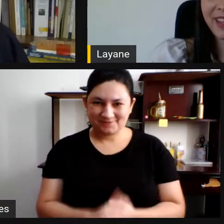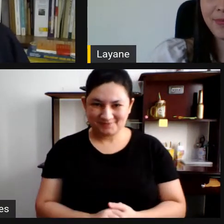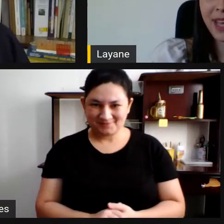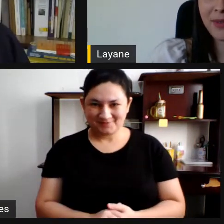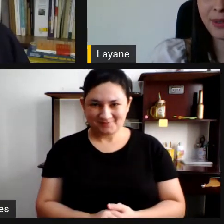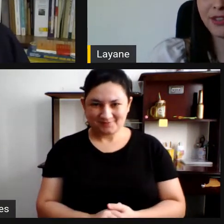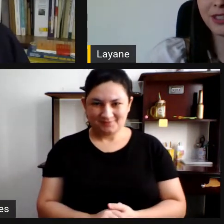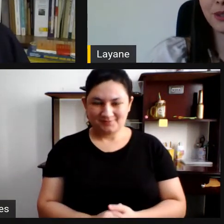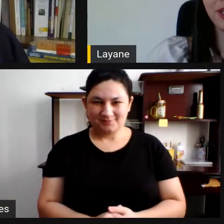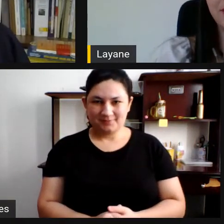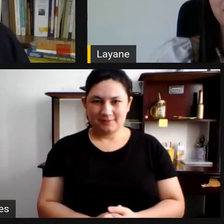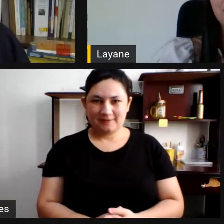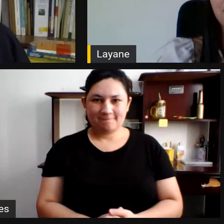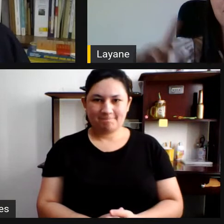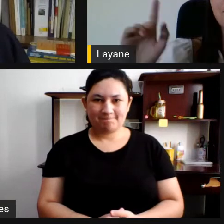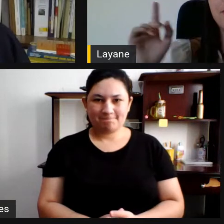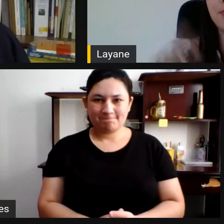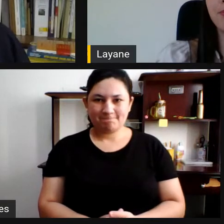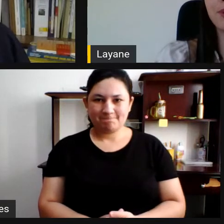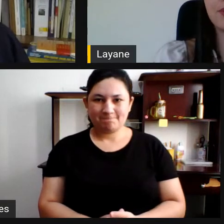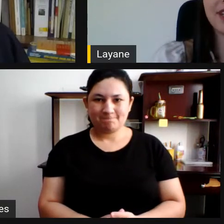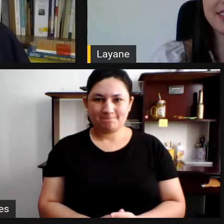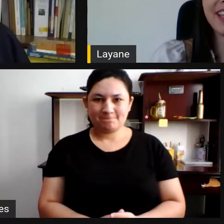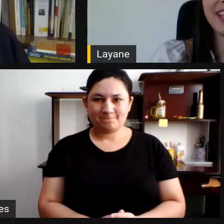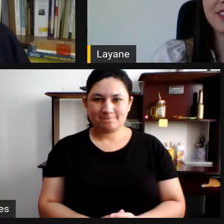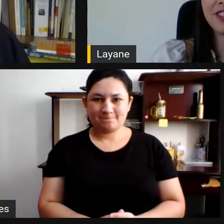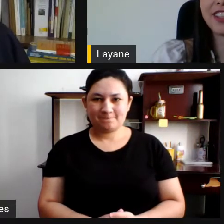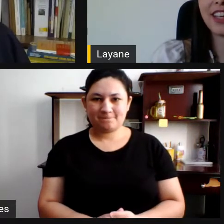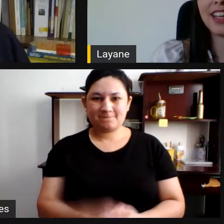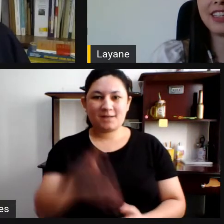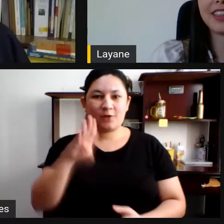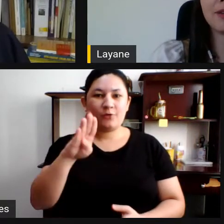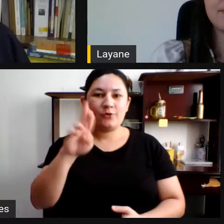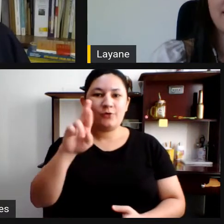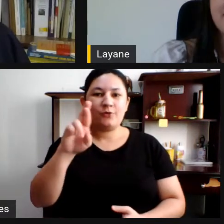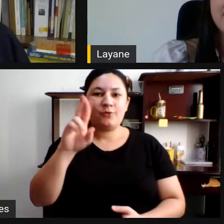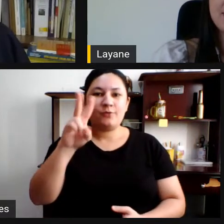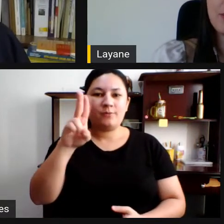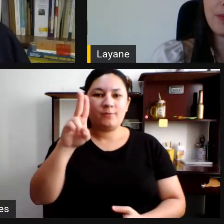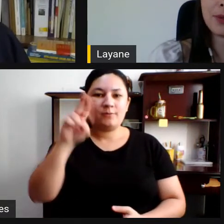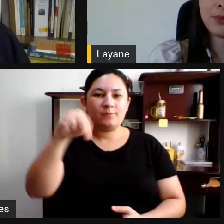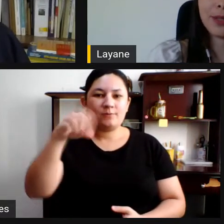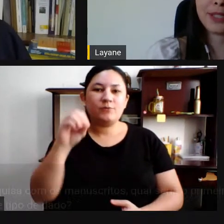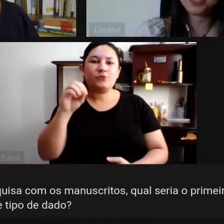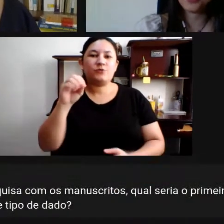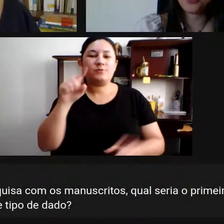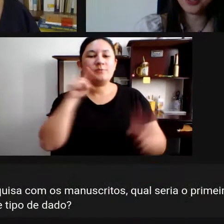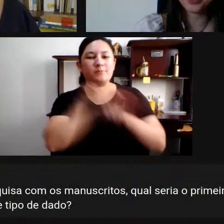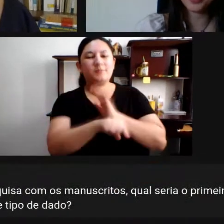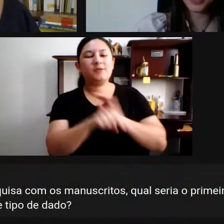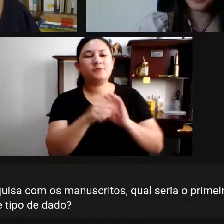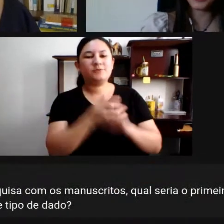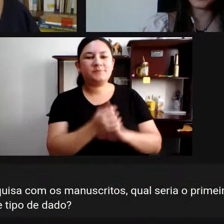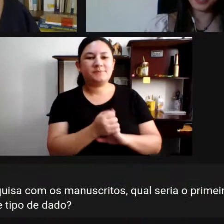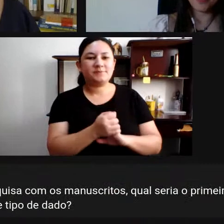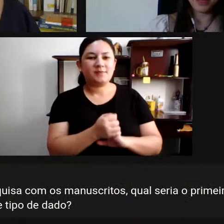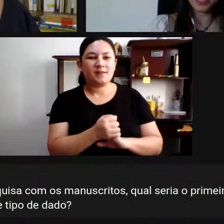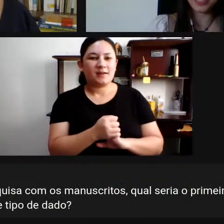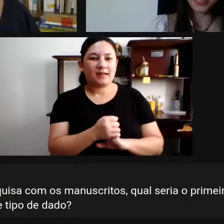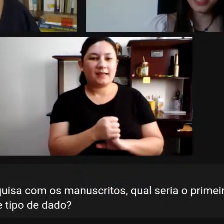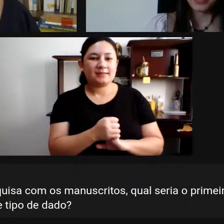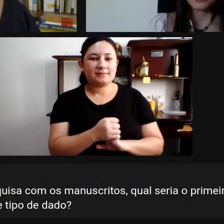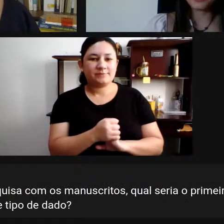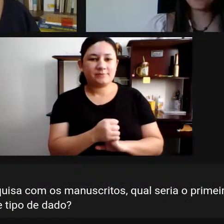bem professora o Bruno Rezende ele também fez uma pergunta para a senhora e ele quer